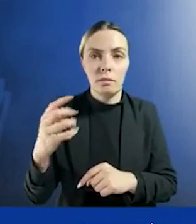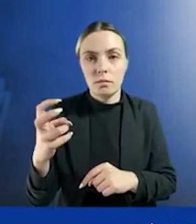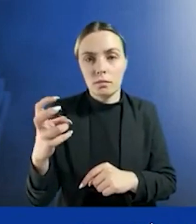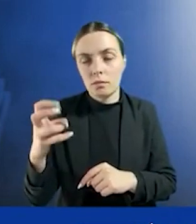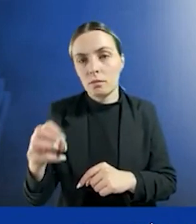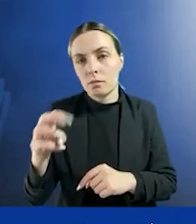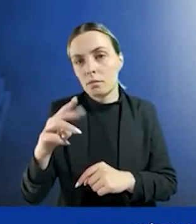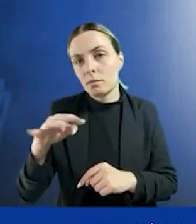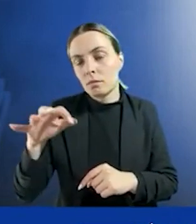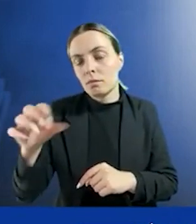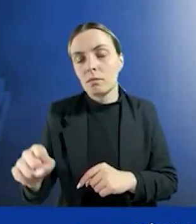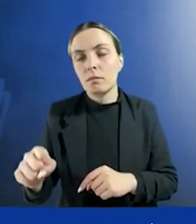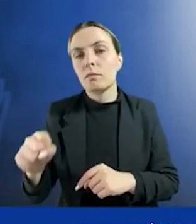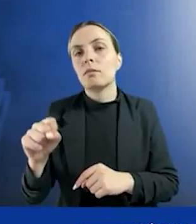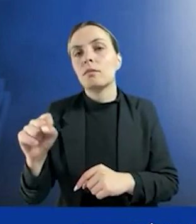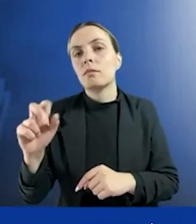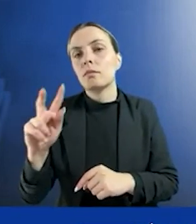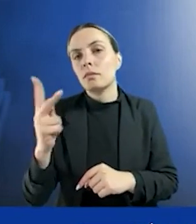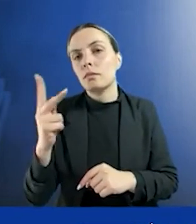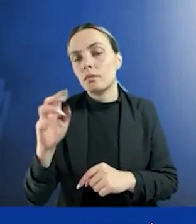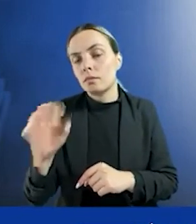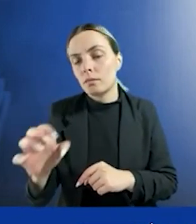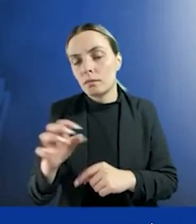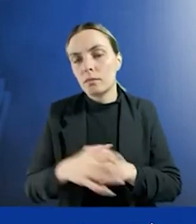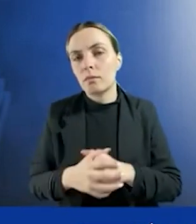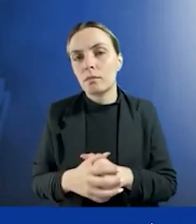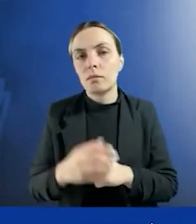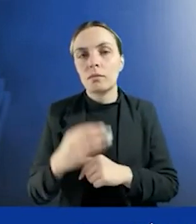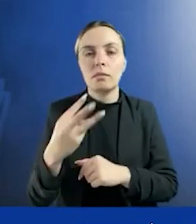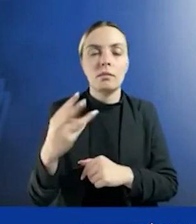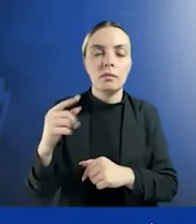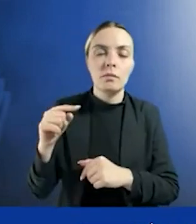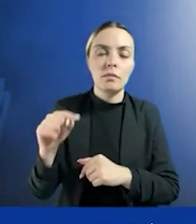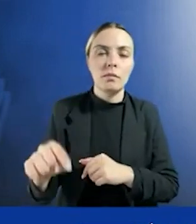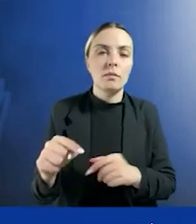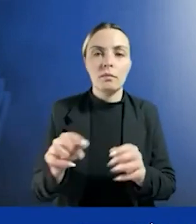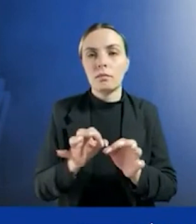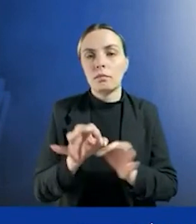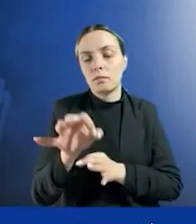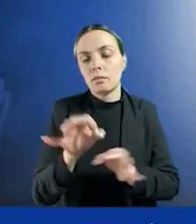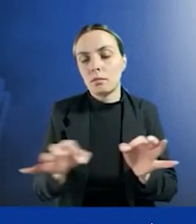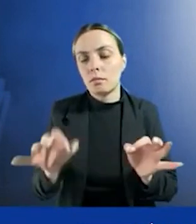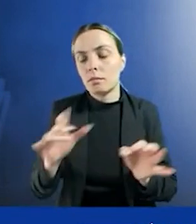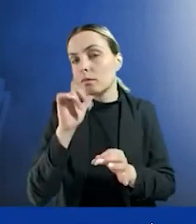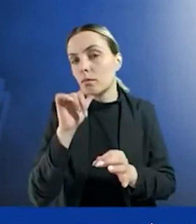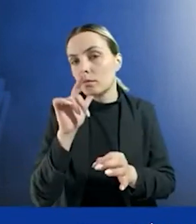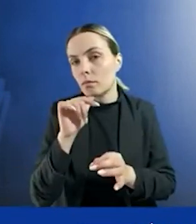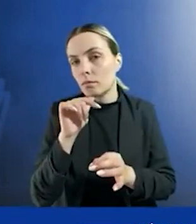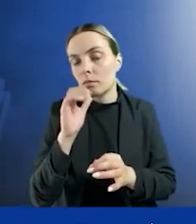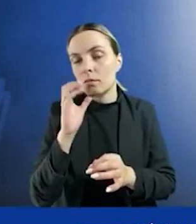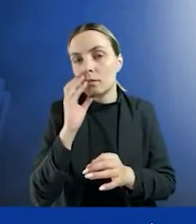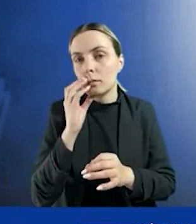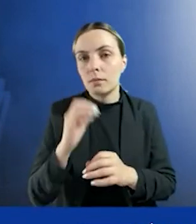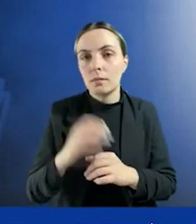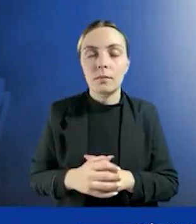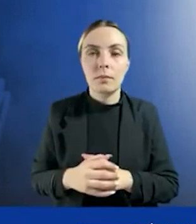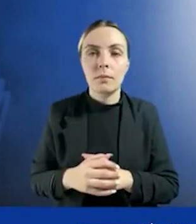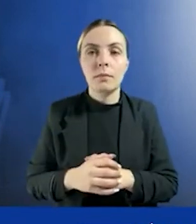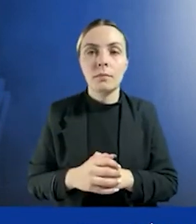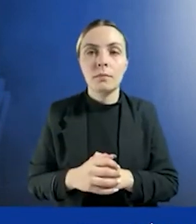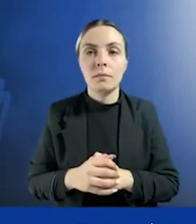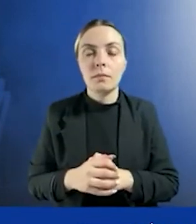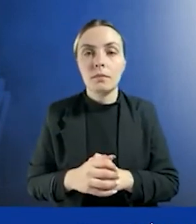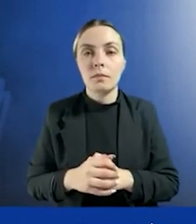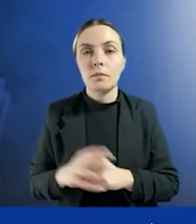com 3.150 quilômetros cúbicos de água, 70% de toda a água